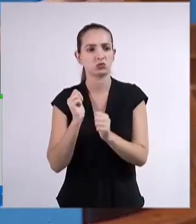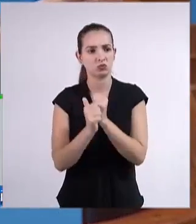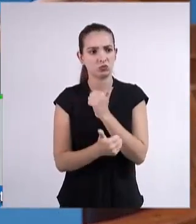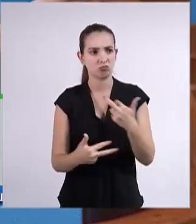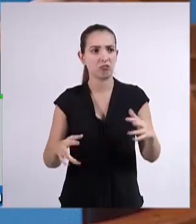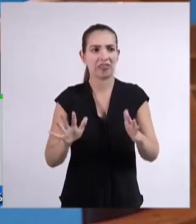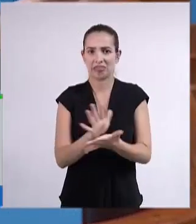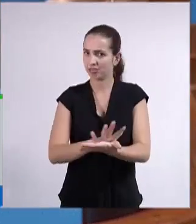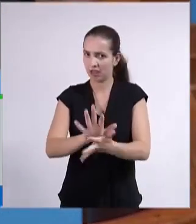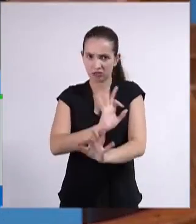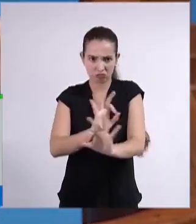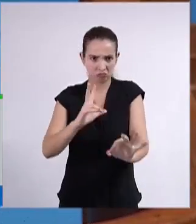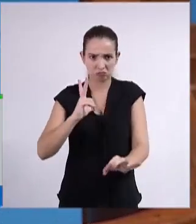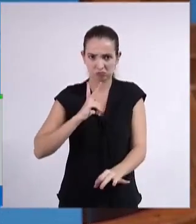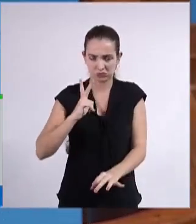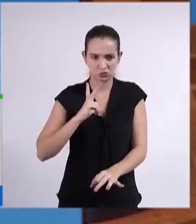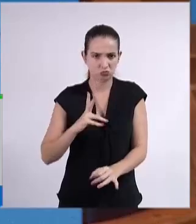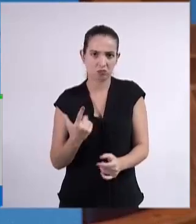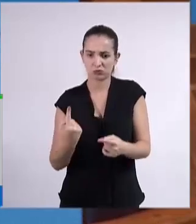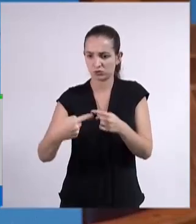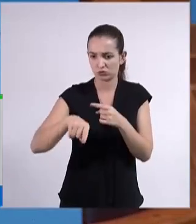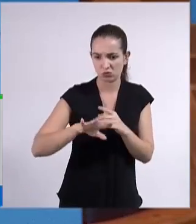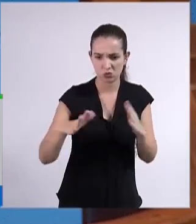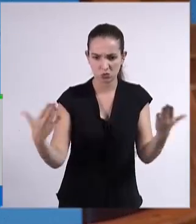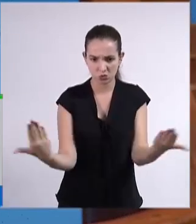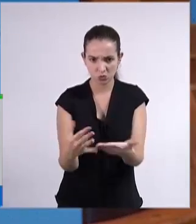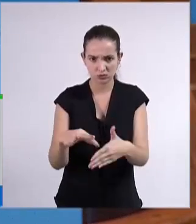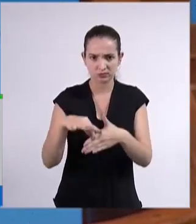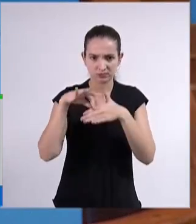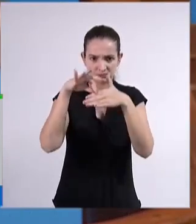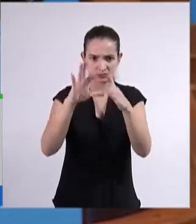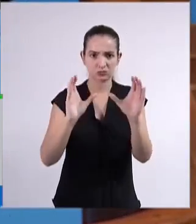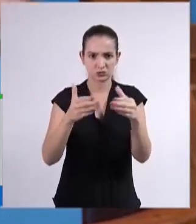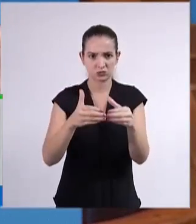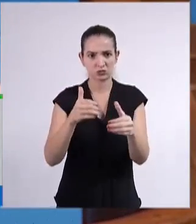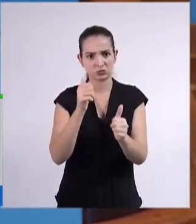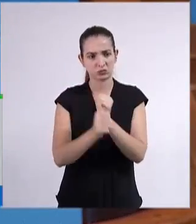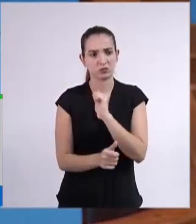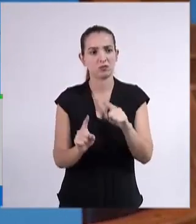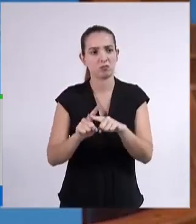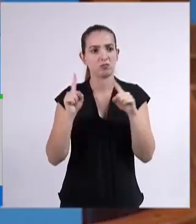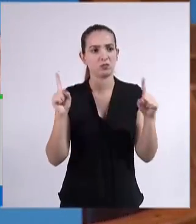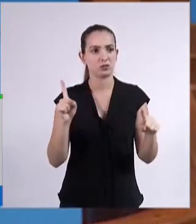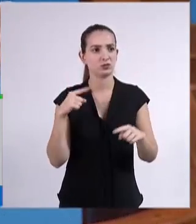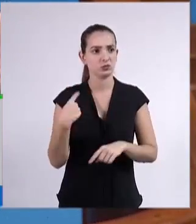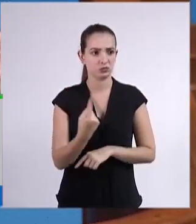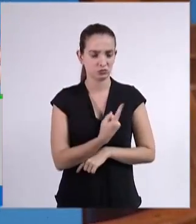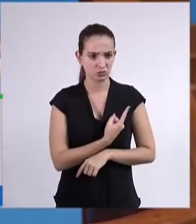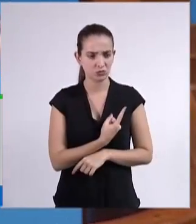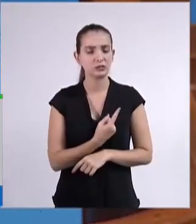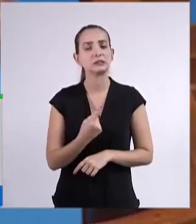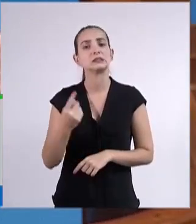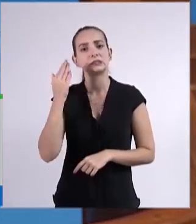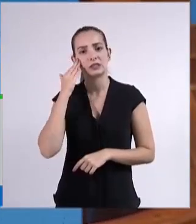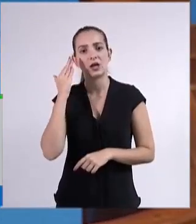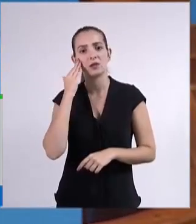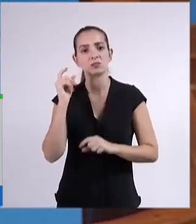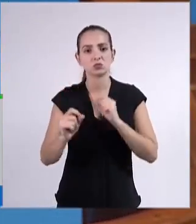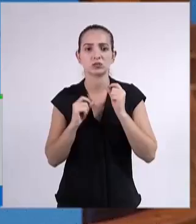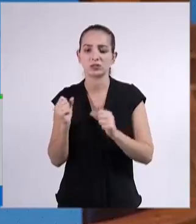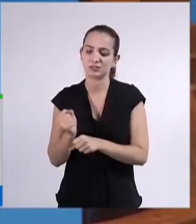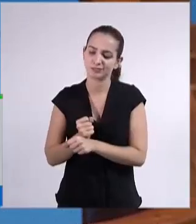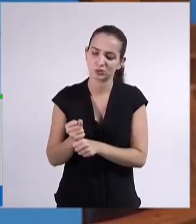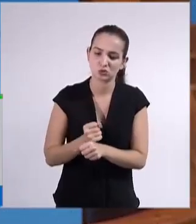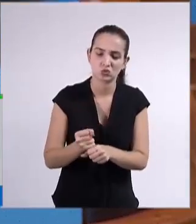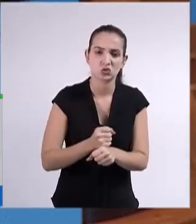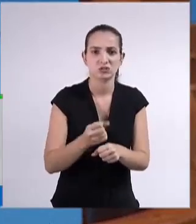Nada, pessoalmente, contra a atual direção da federação, mas tem deixado, há muitos anos, muito a